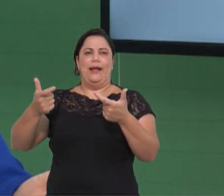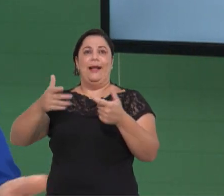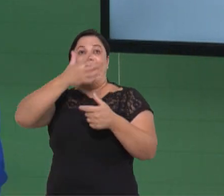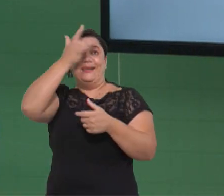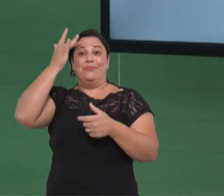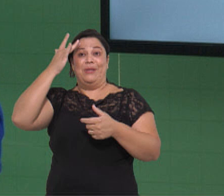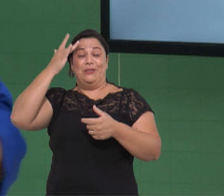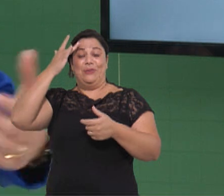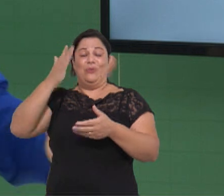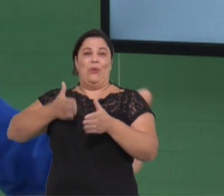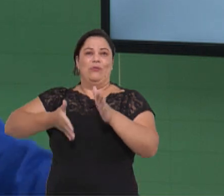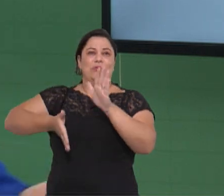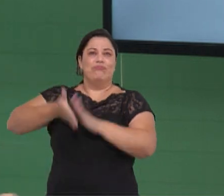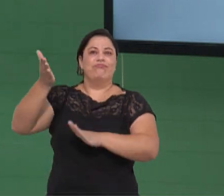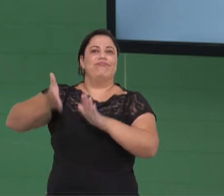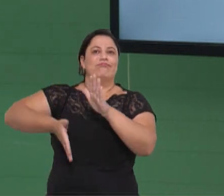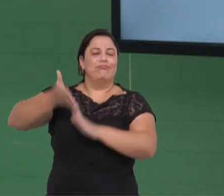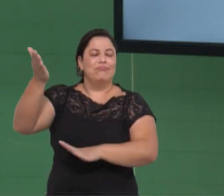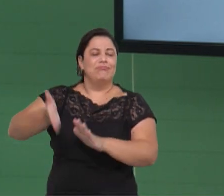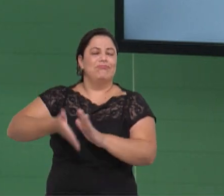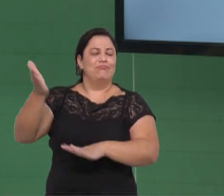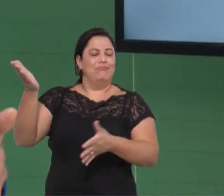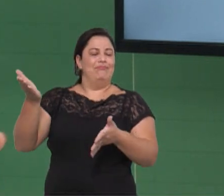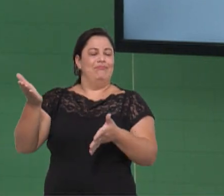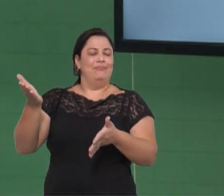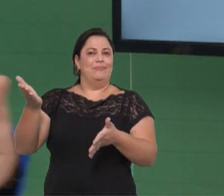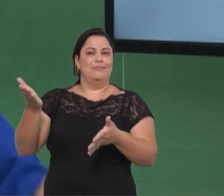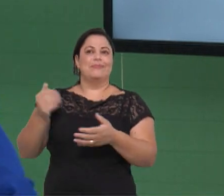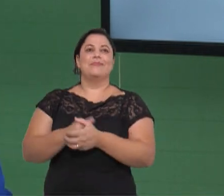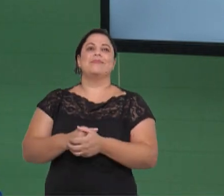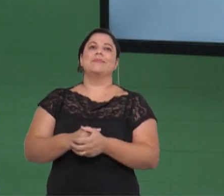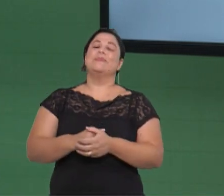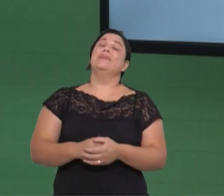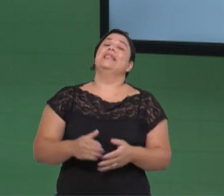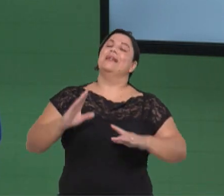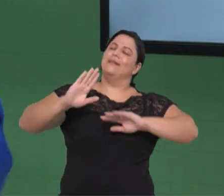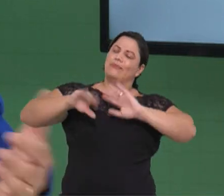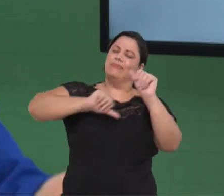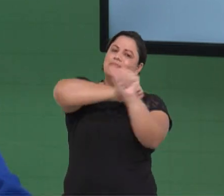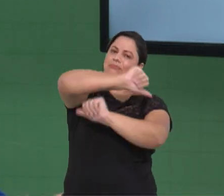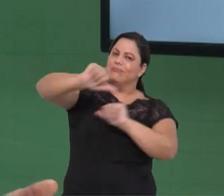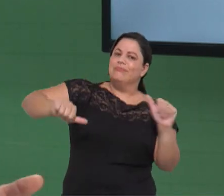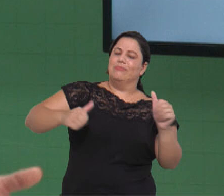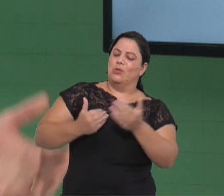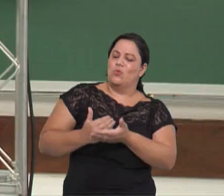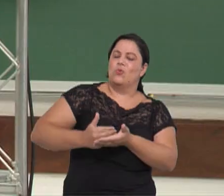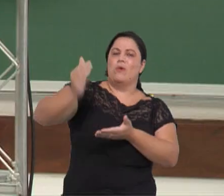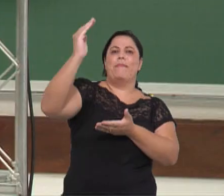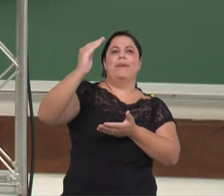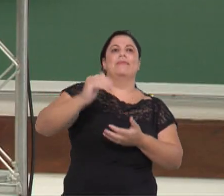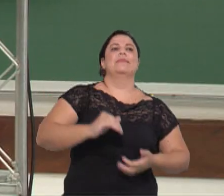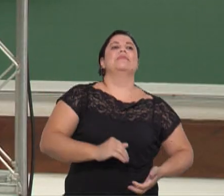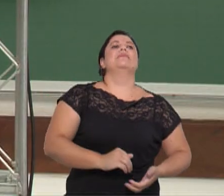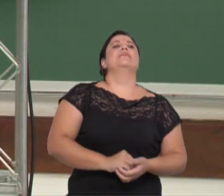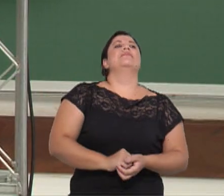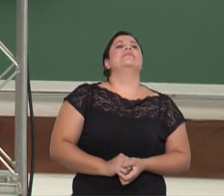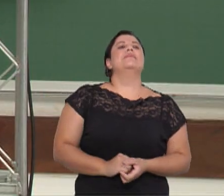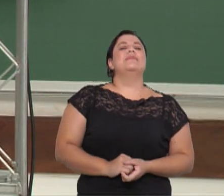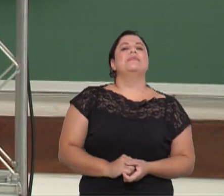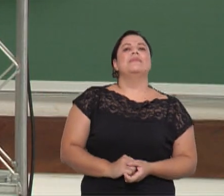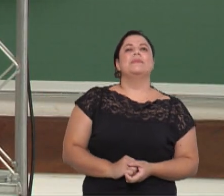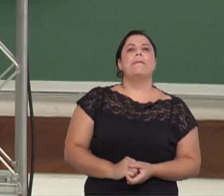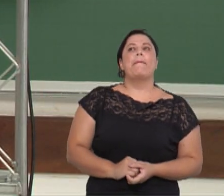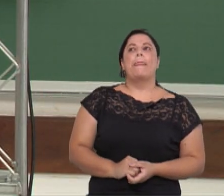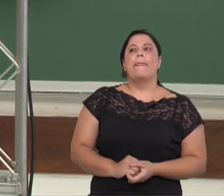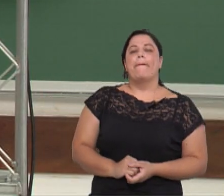modelo não vai sobreviver muito tempo. É óbvio que as transformações virão como um tsunami. Aqui eu tenho